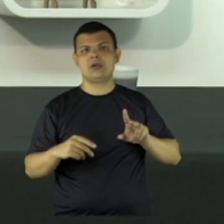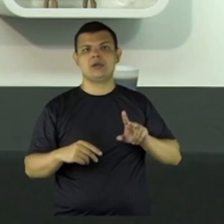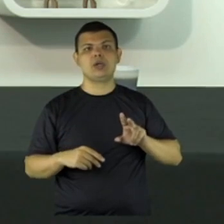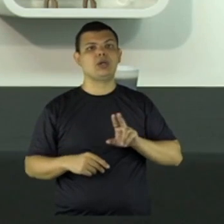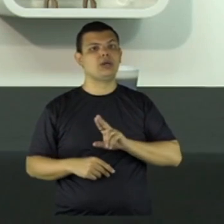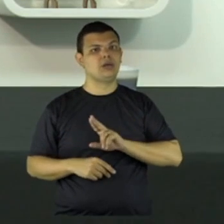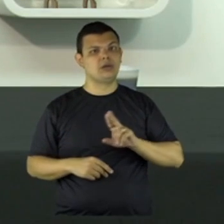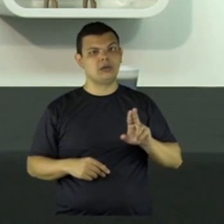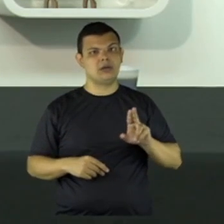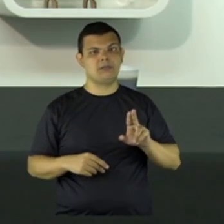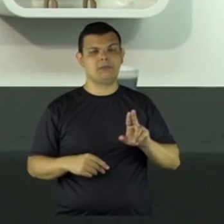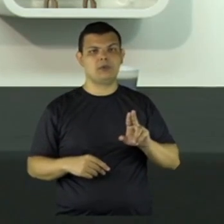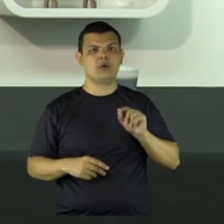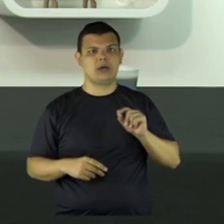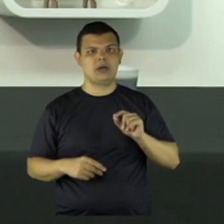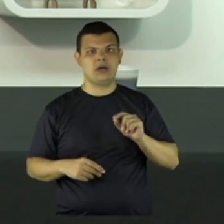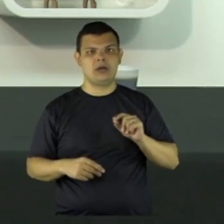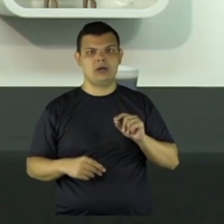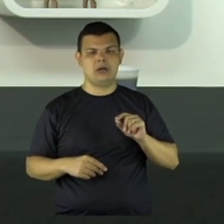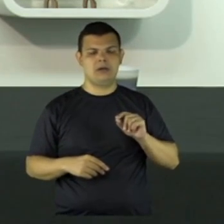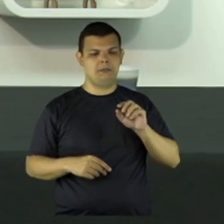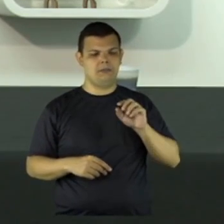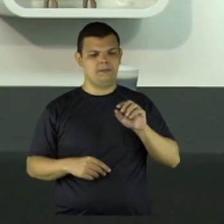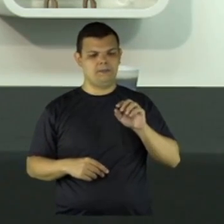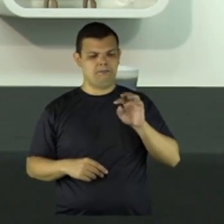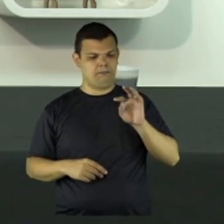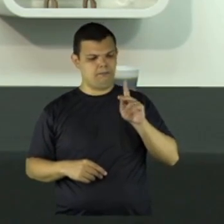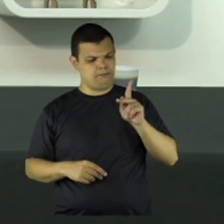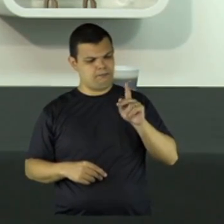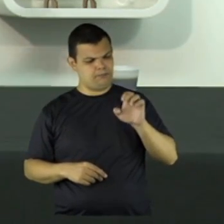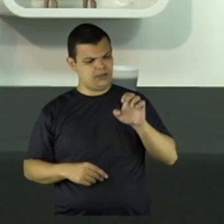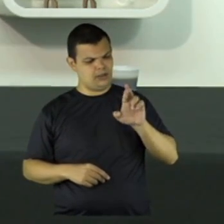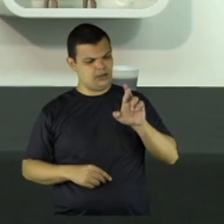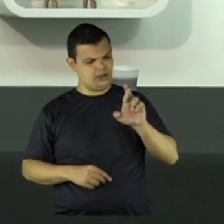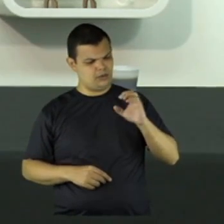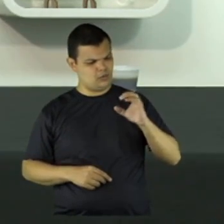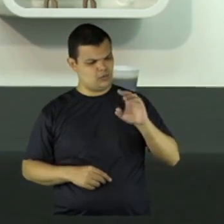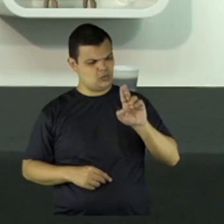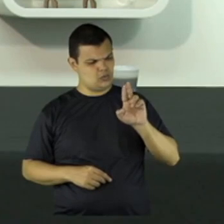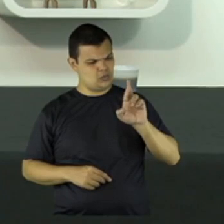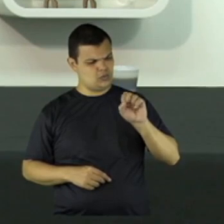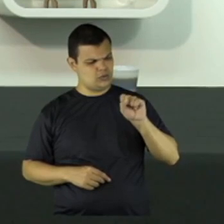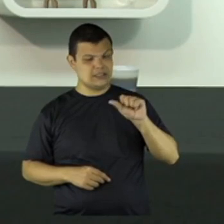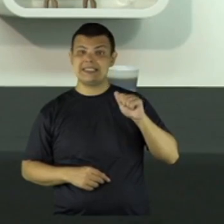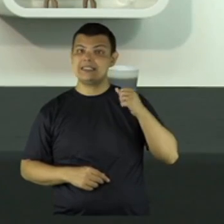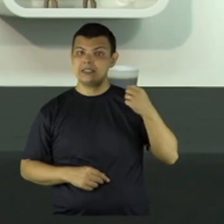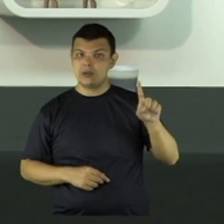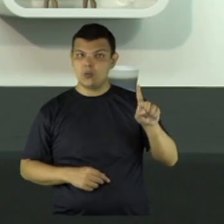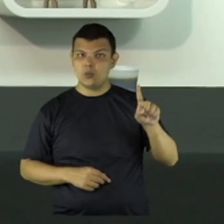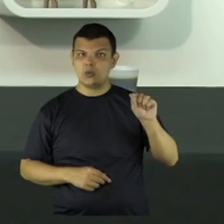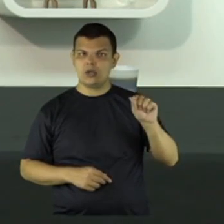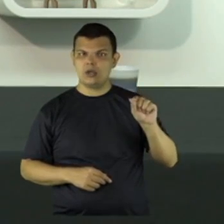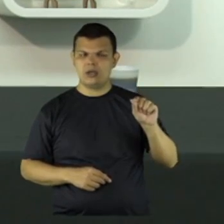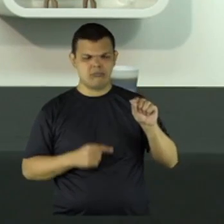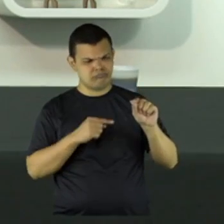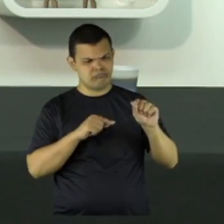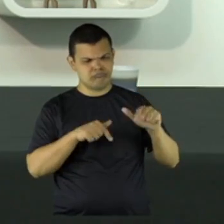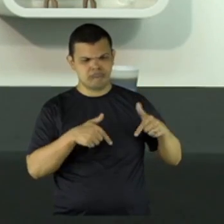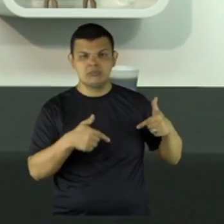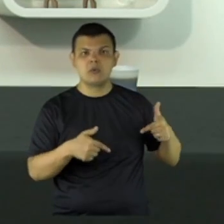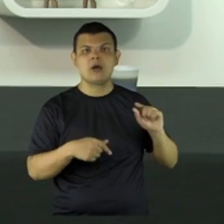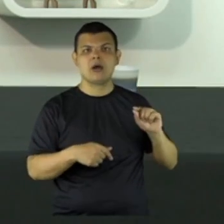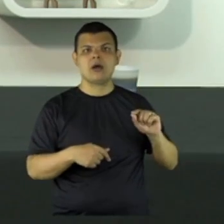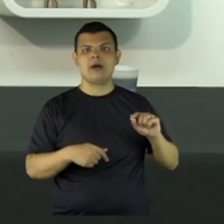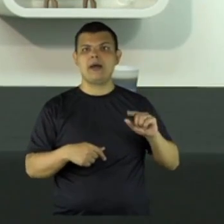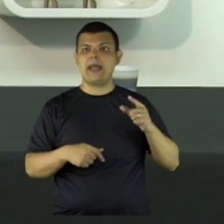de golpes de percussão. Pega lá, professor, o que é percussão? O ato de percussão, de realizar uma percussão, é